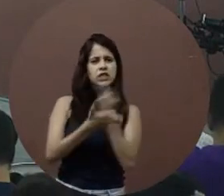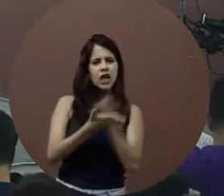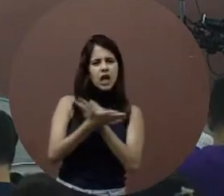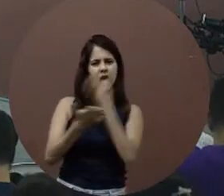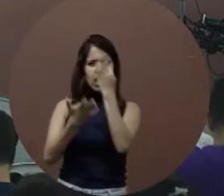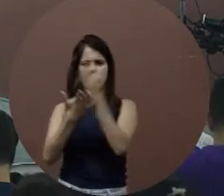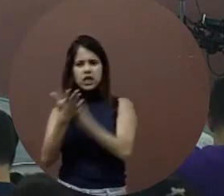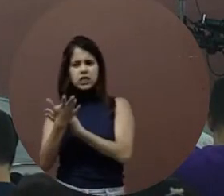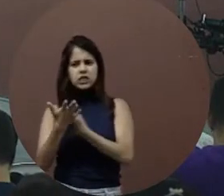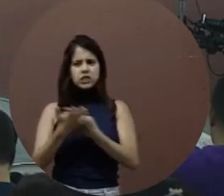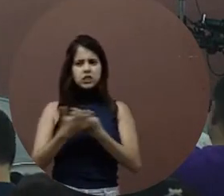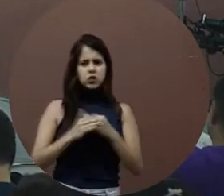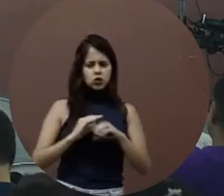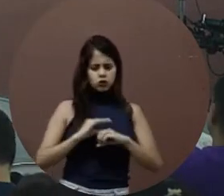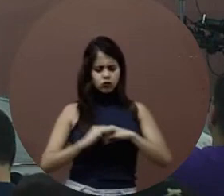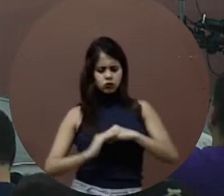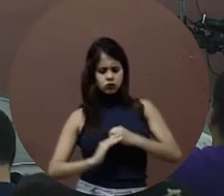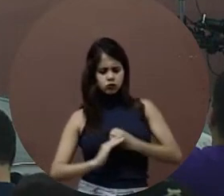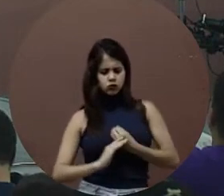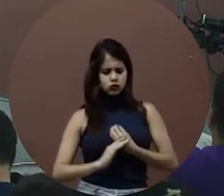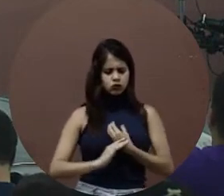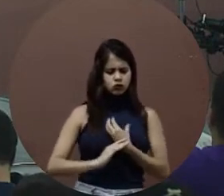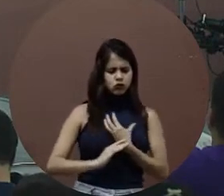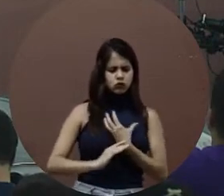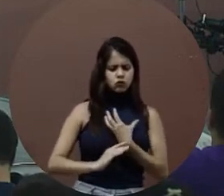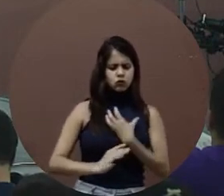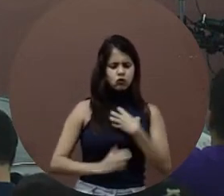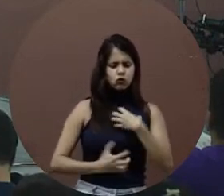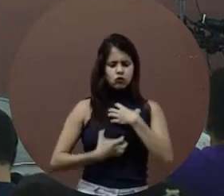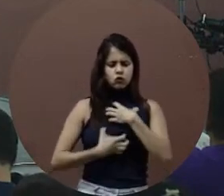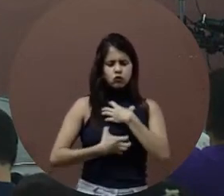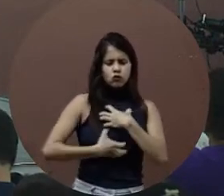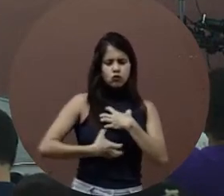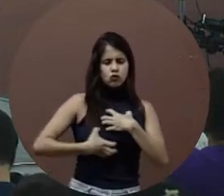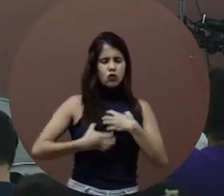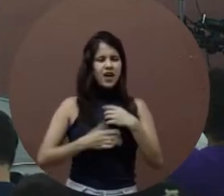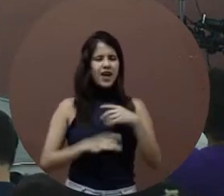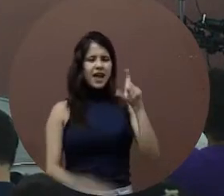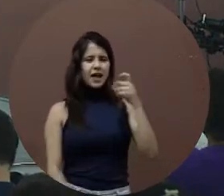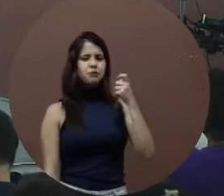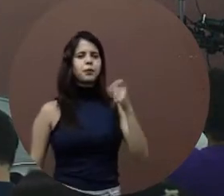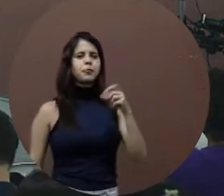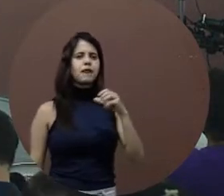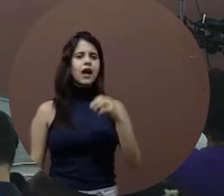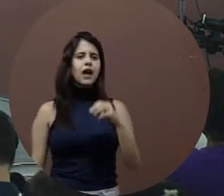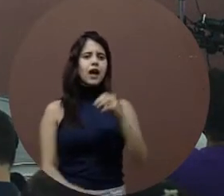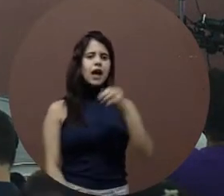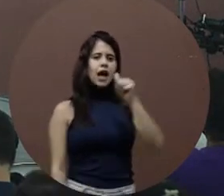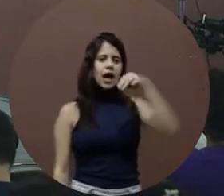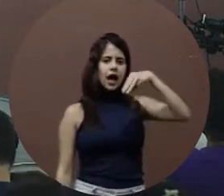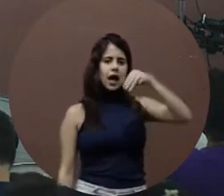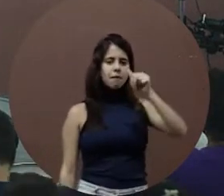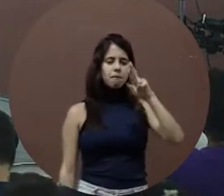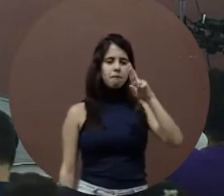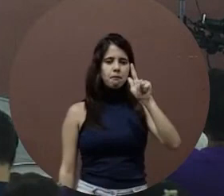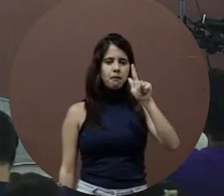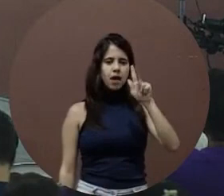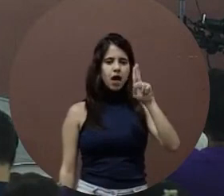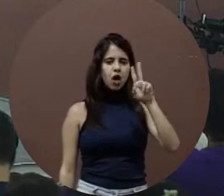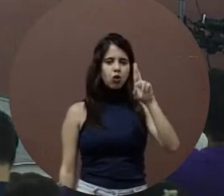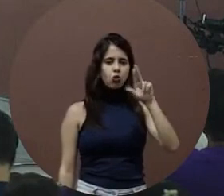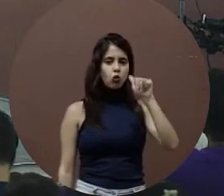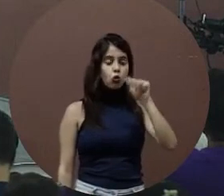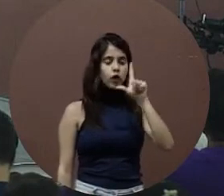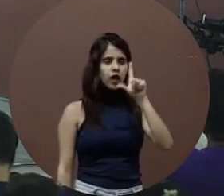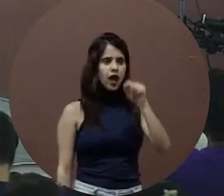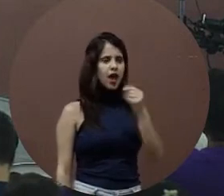Raiz de amargura era uma raiz amarga que eles comiam no período da Páscoa para lembrar o pecado